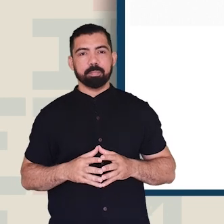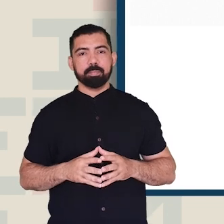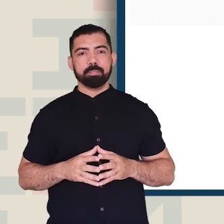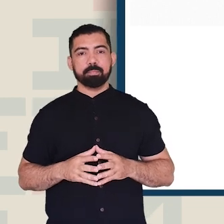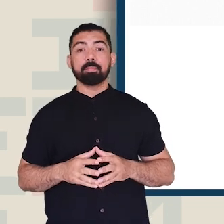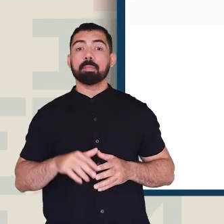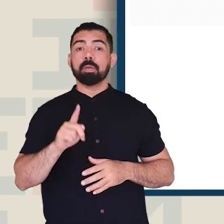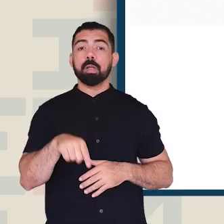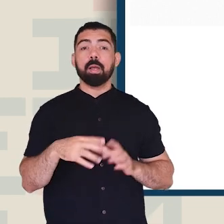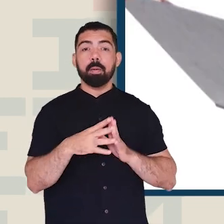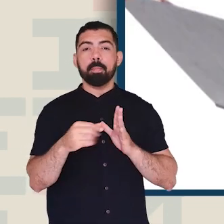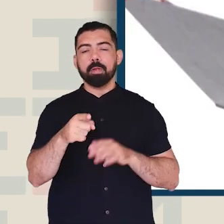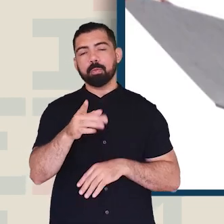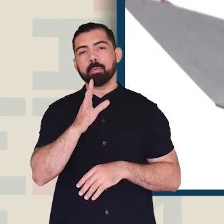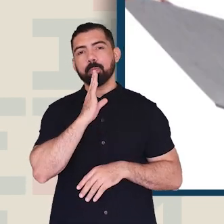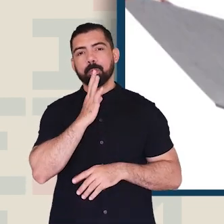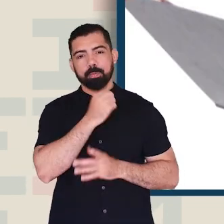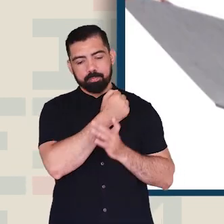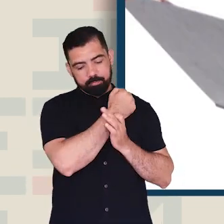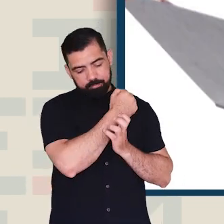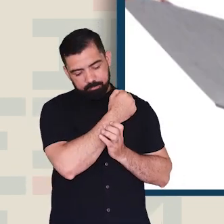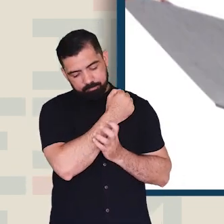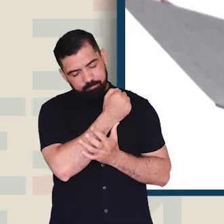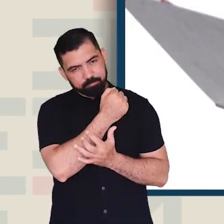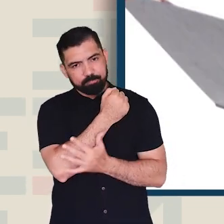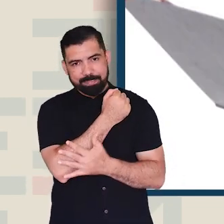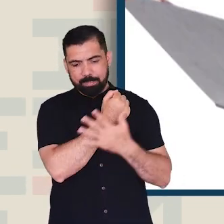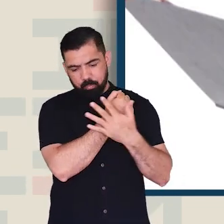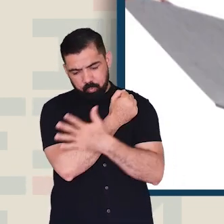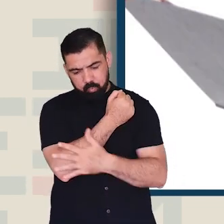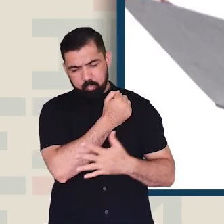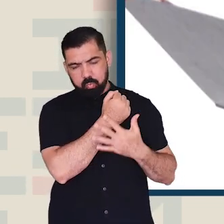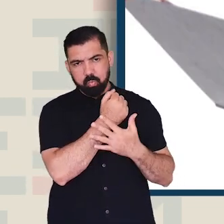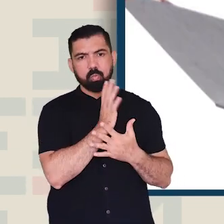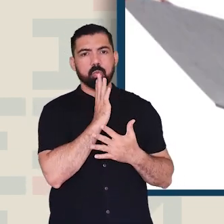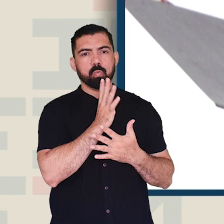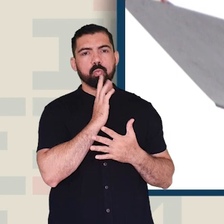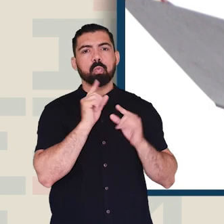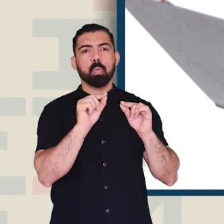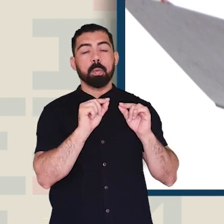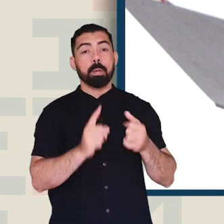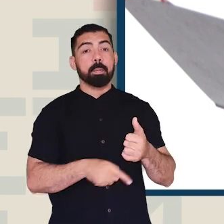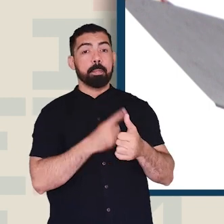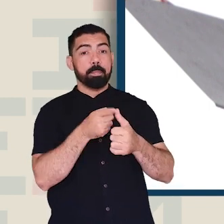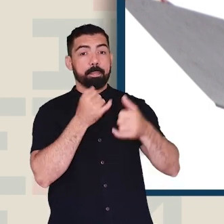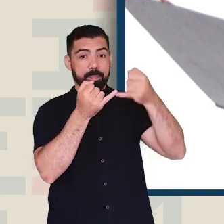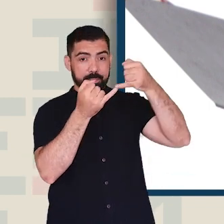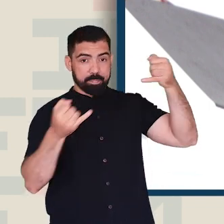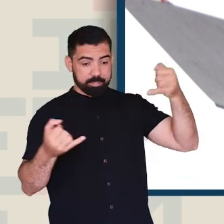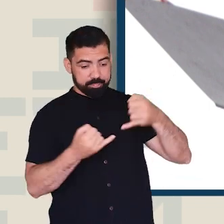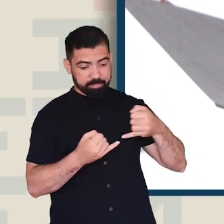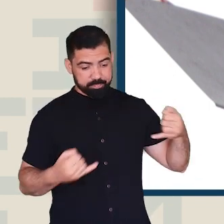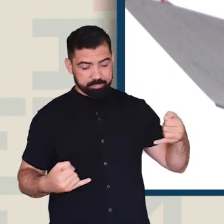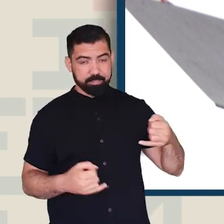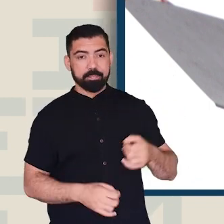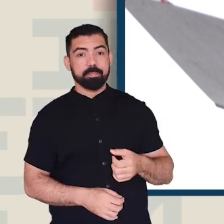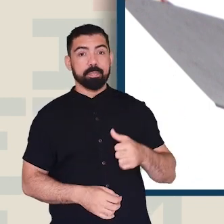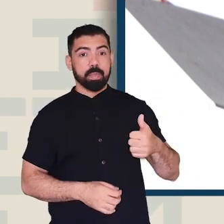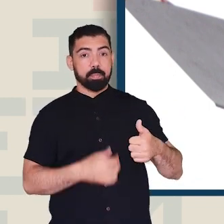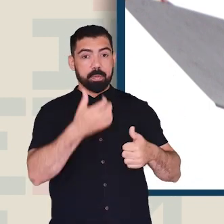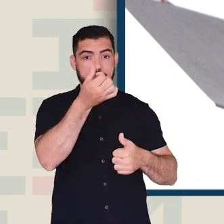Então já é um modo de você conhecer o braço, é saber que a primeira corda e a sexta do